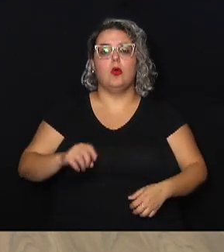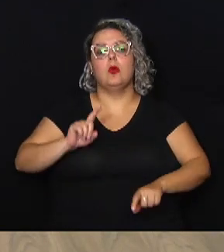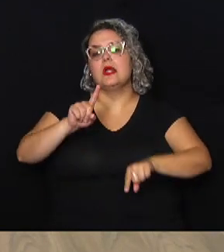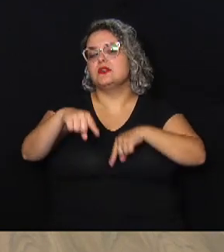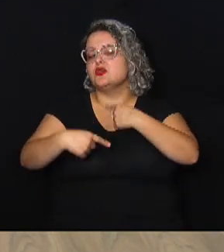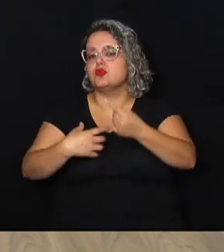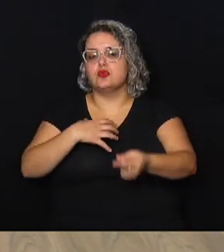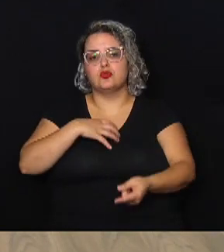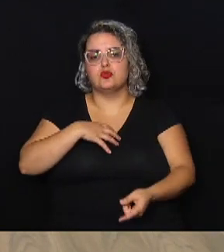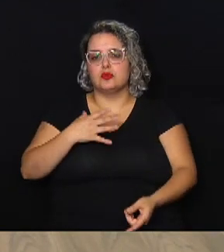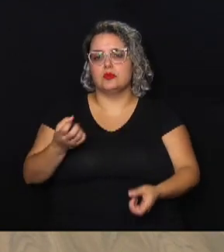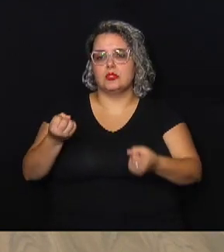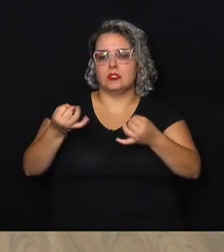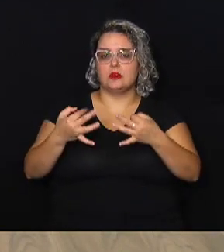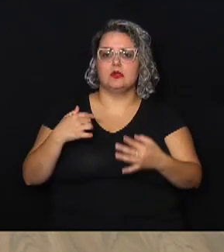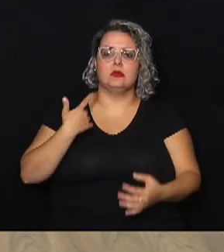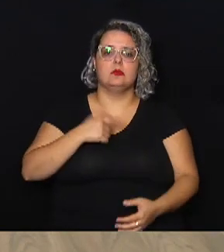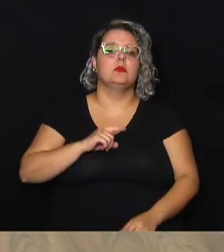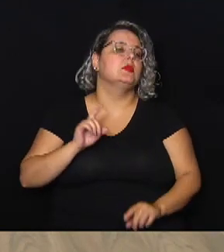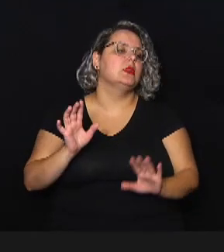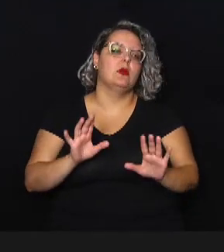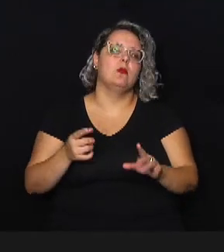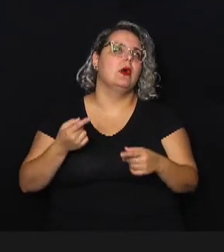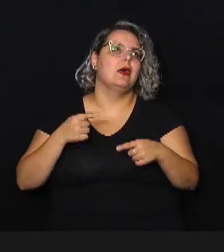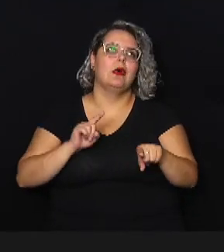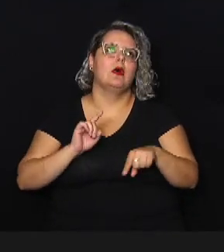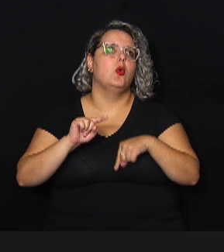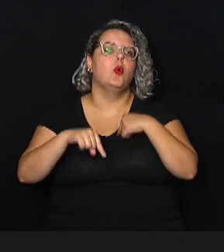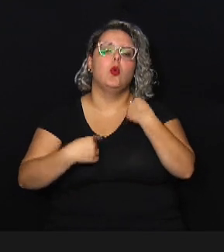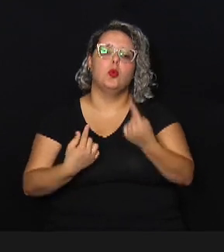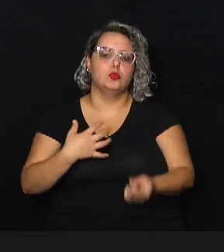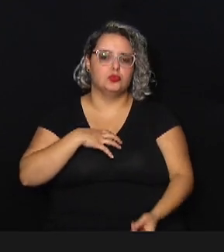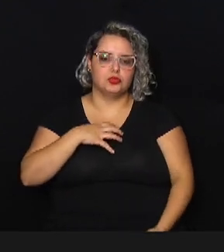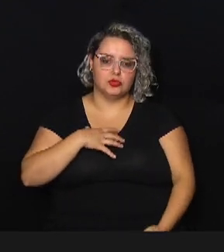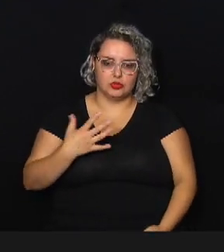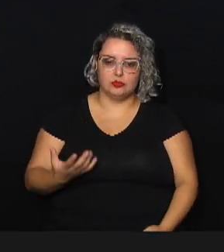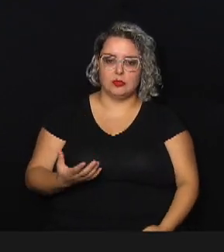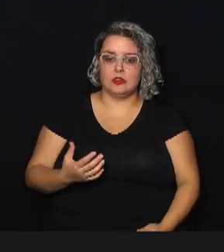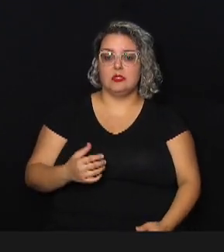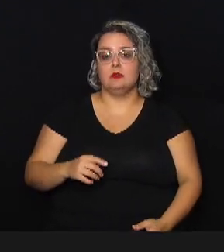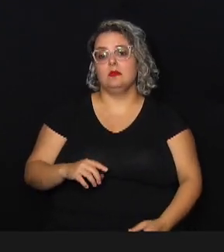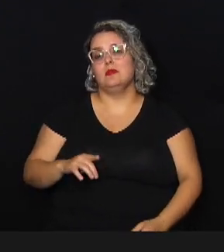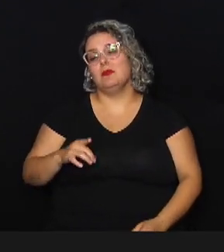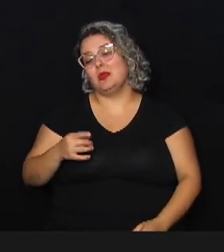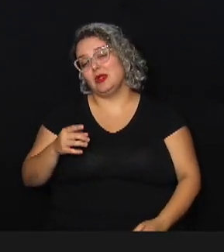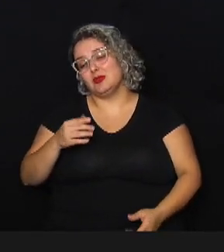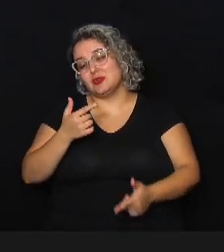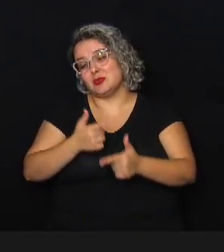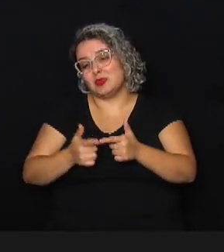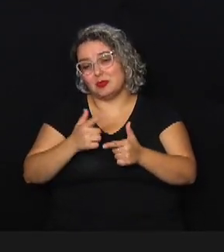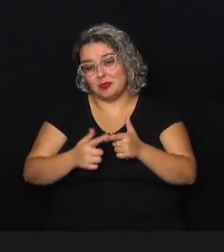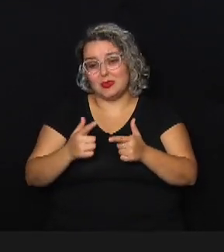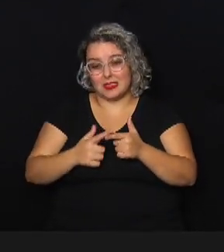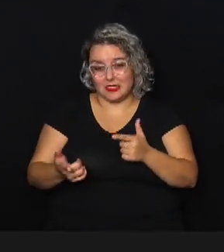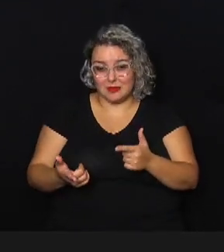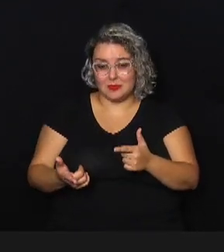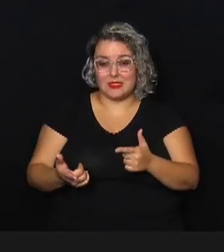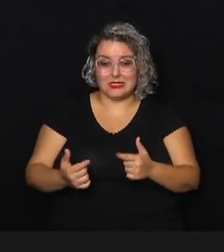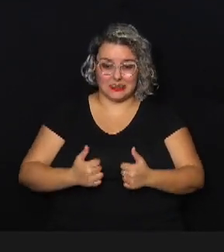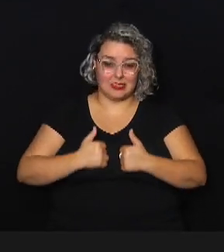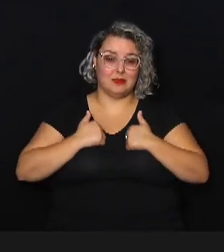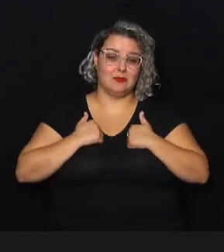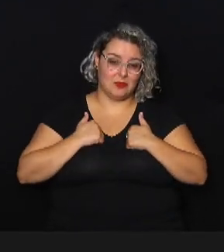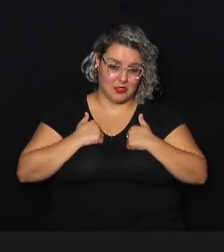forma? Explica para a gente. De outra forma, mas por deficiência na imunidade, então gerando infecções nesses órgãos, normalmente